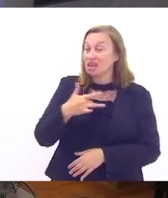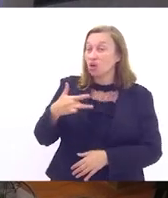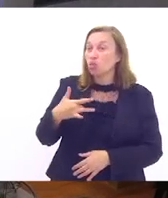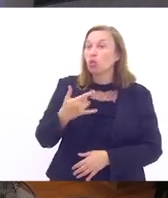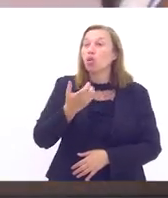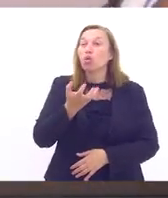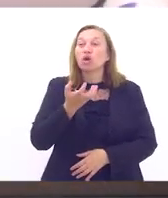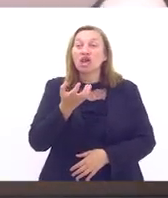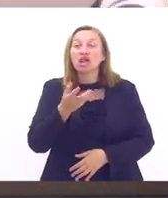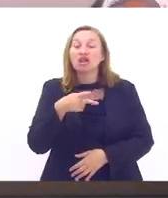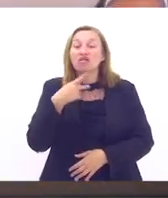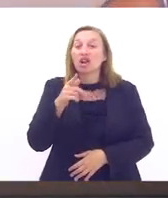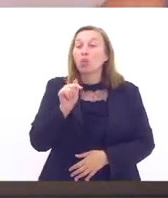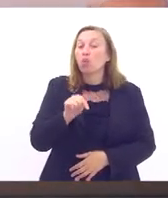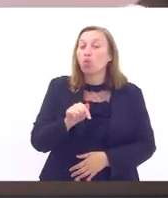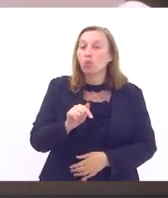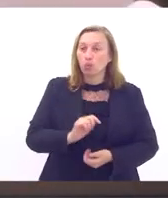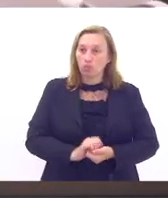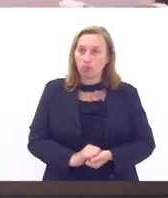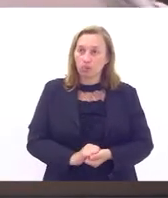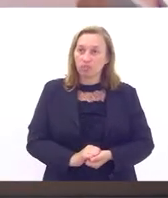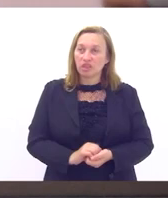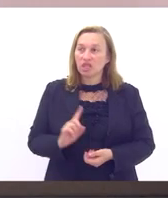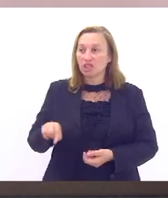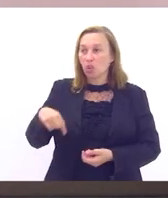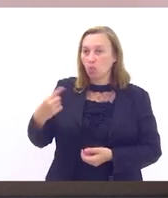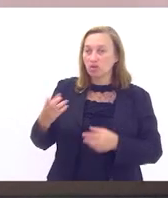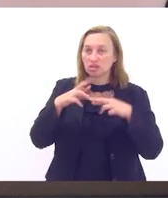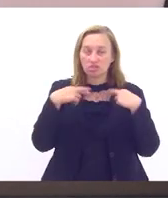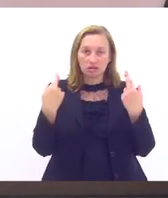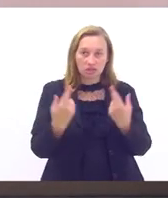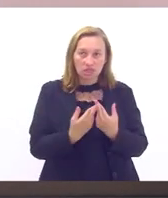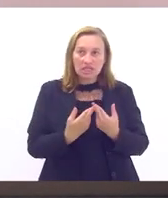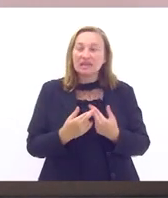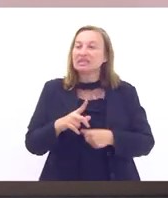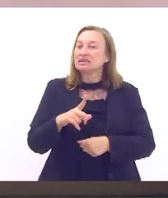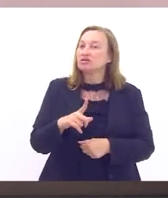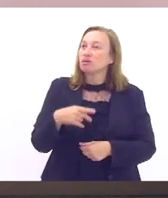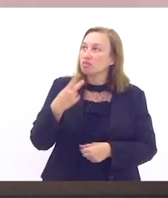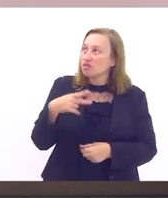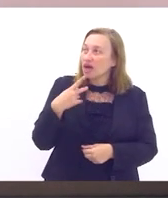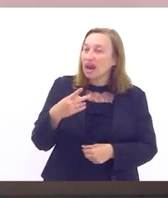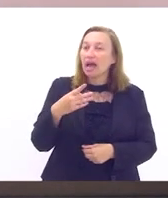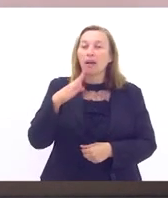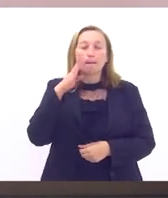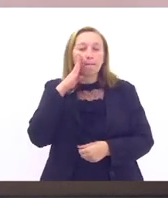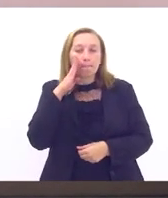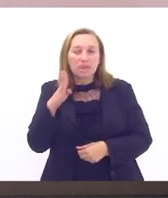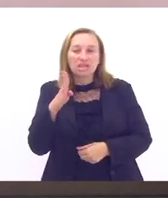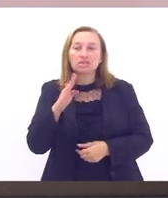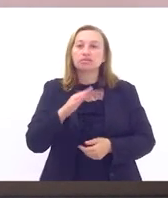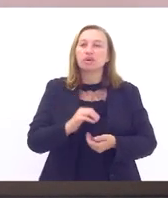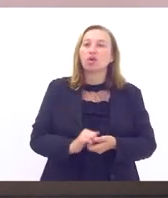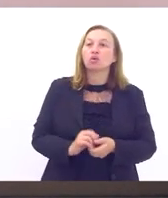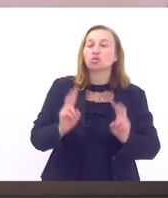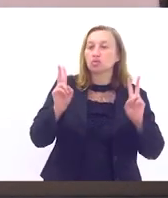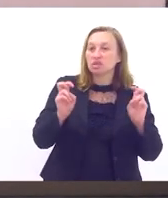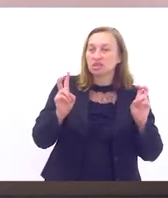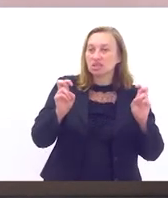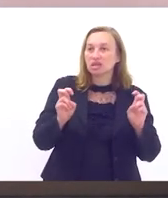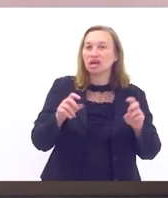eu queria deliberar aqui? Na nossa próxima reunião, nós vamos tratar especificamente da questão do